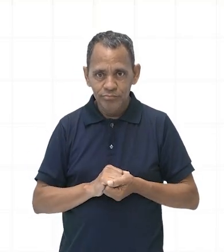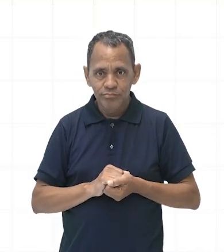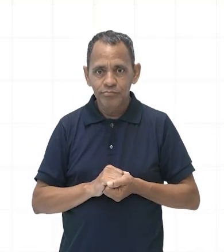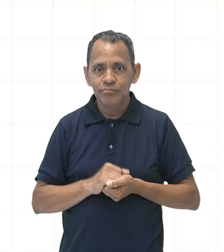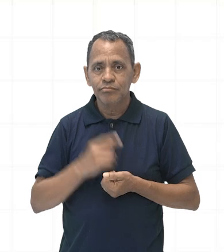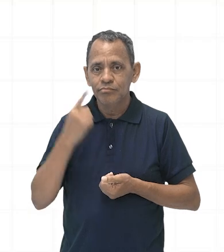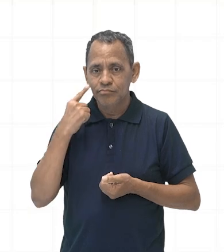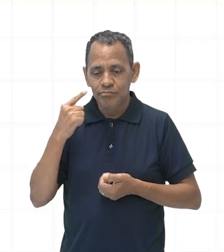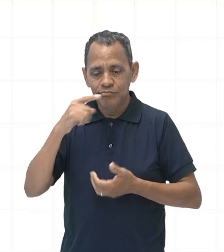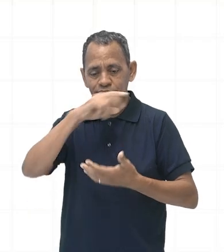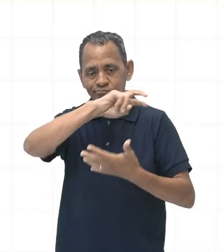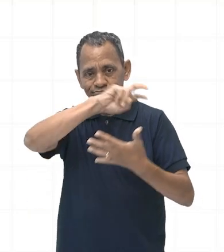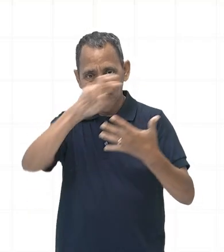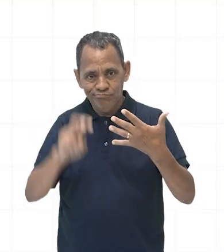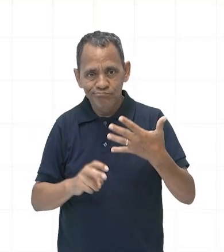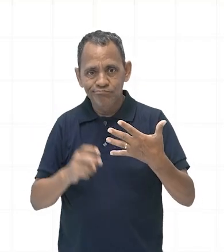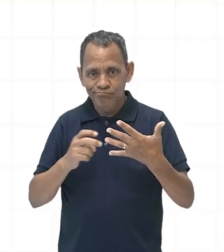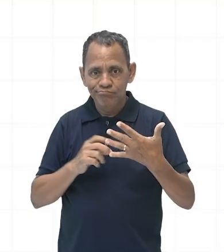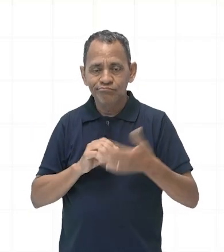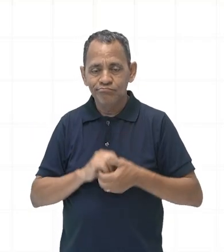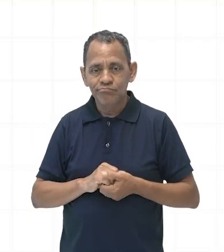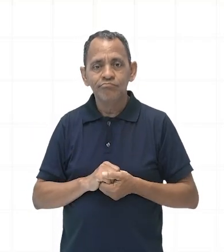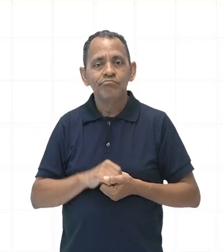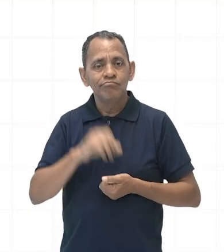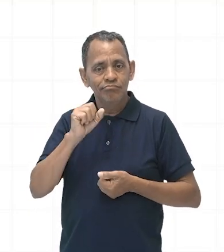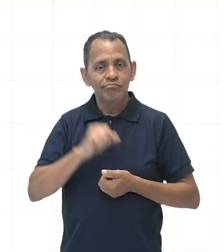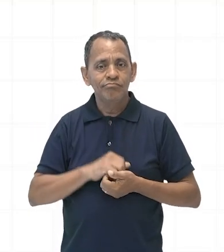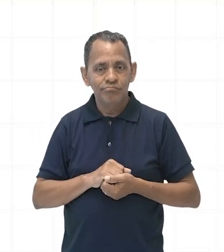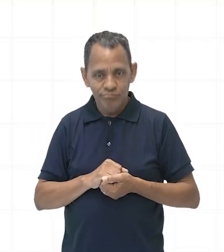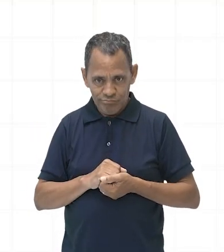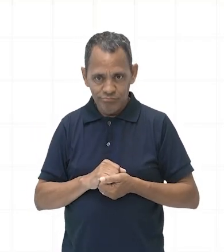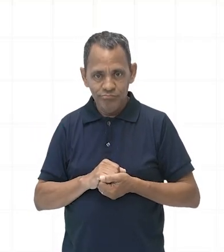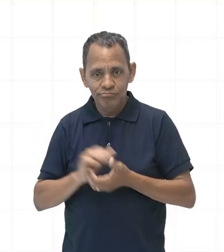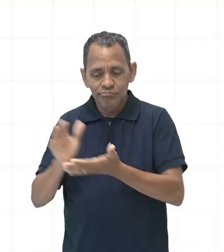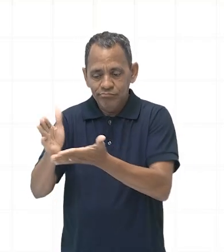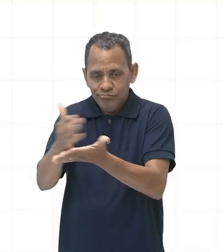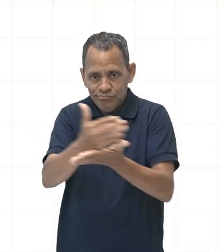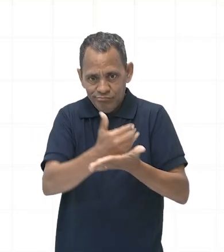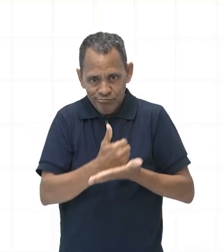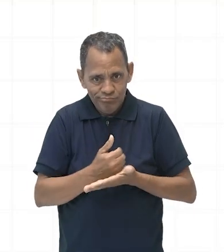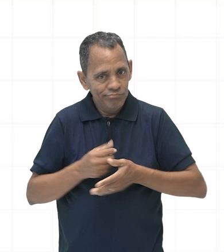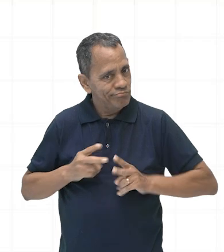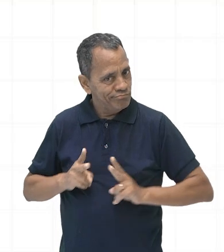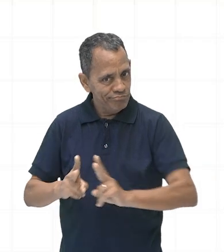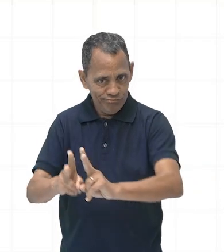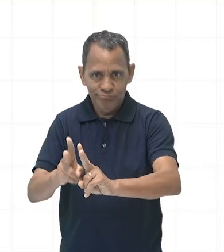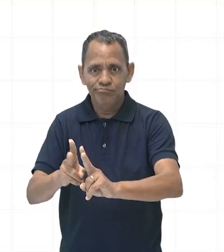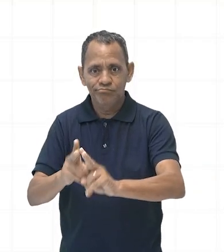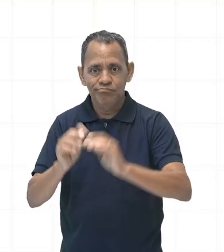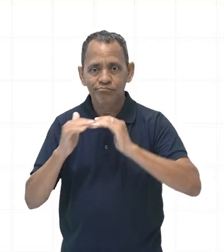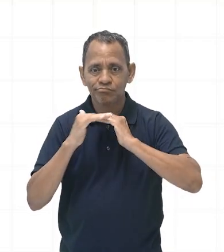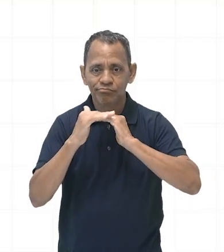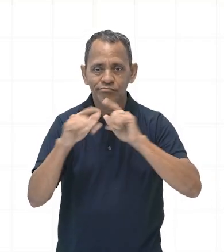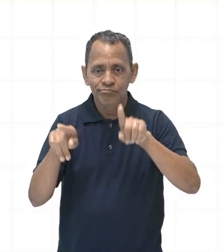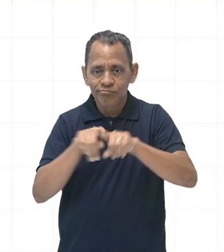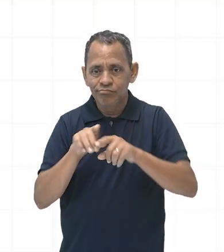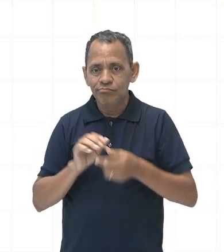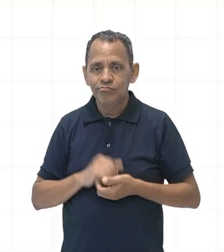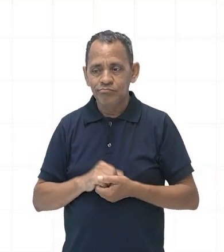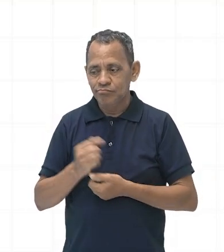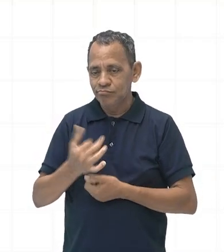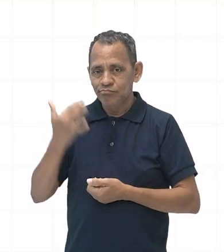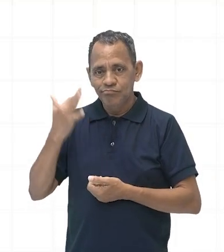pede. Admitindo, sim, que o ritmo de coleta tenha se mantido constante, a quantidade de